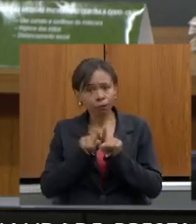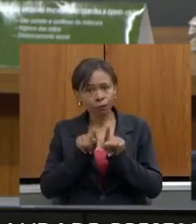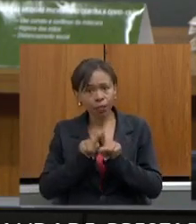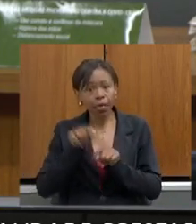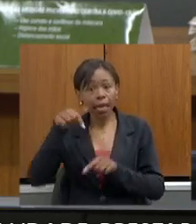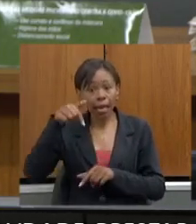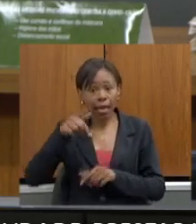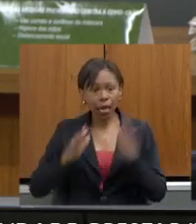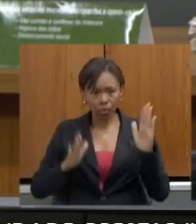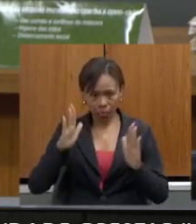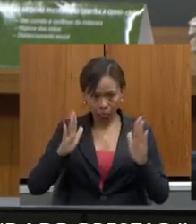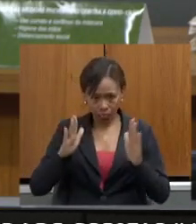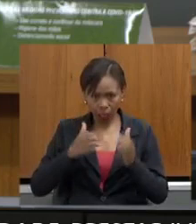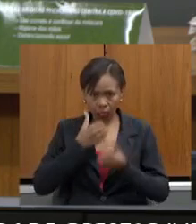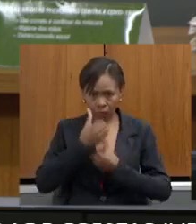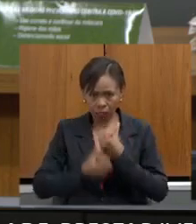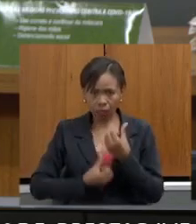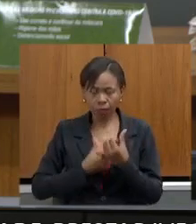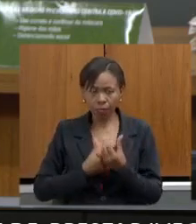semestre